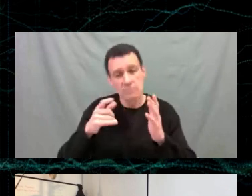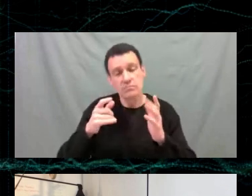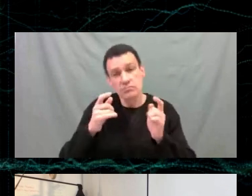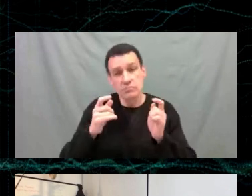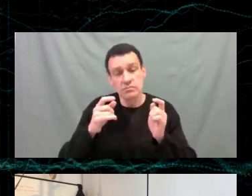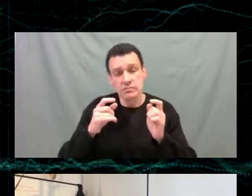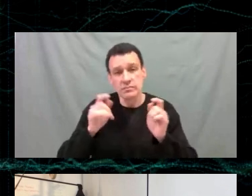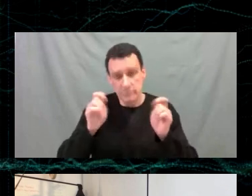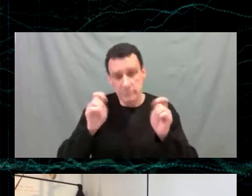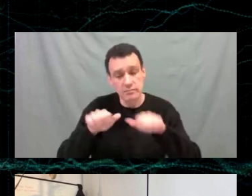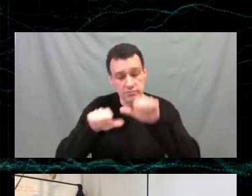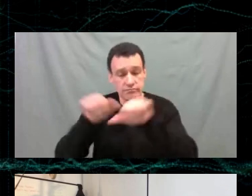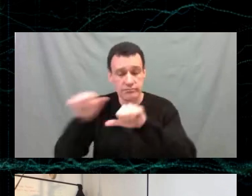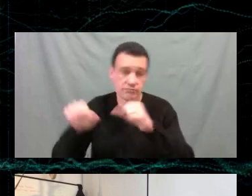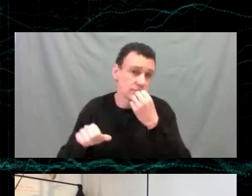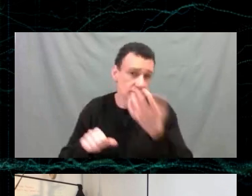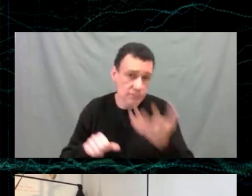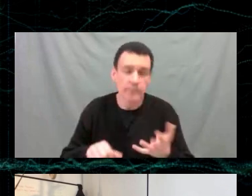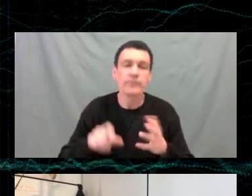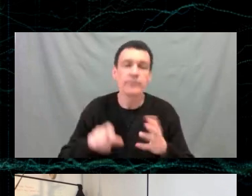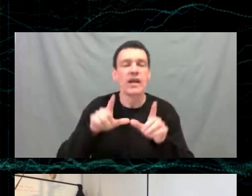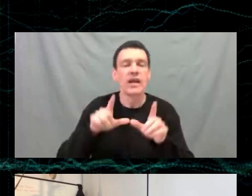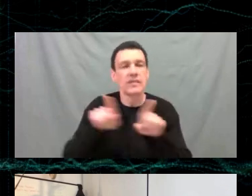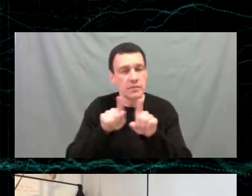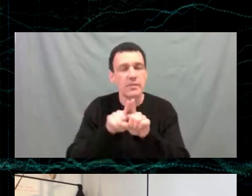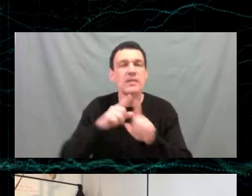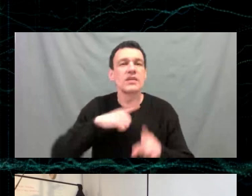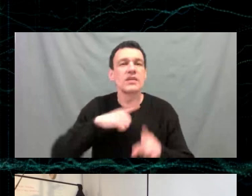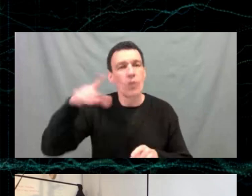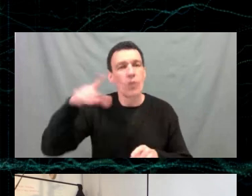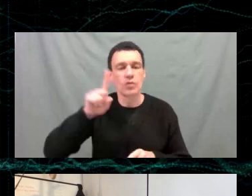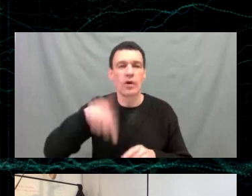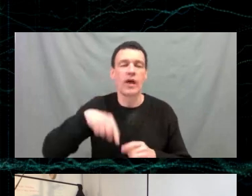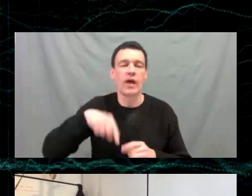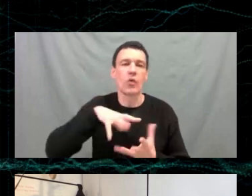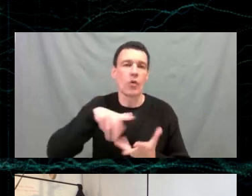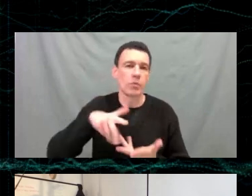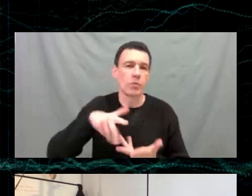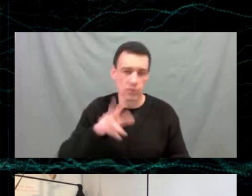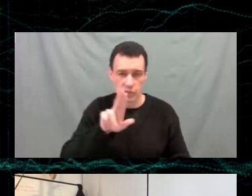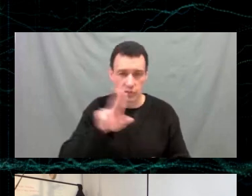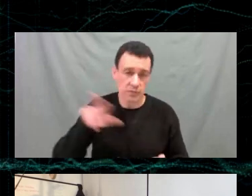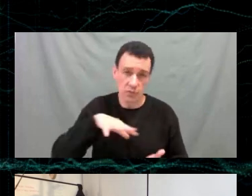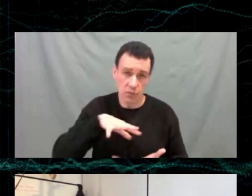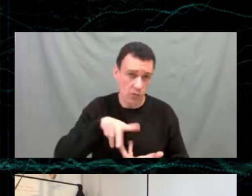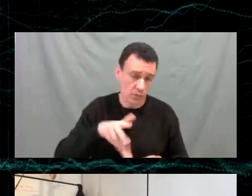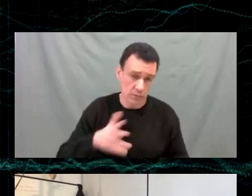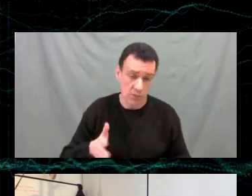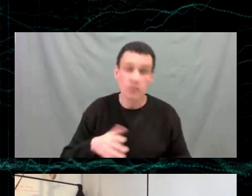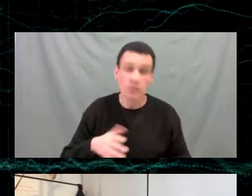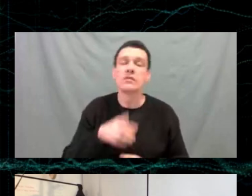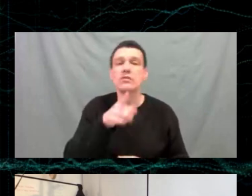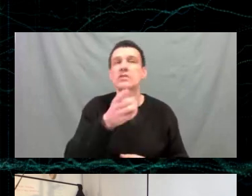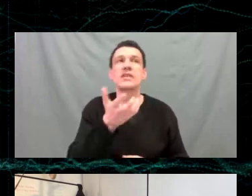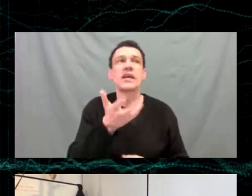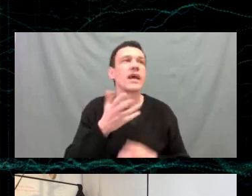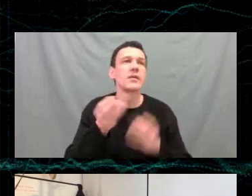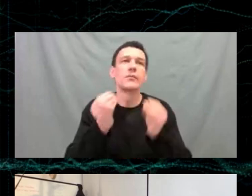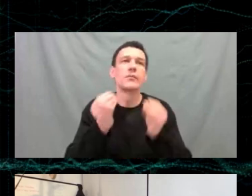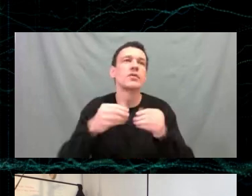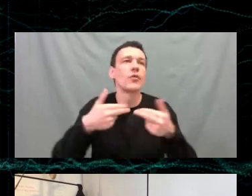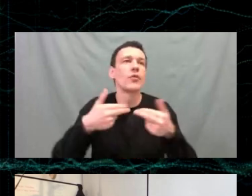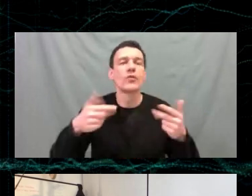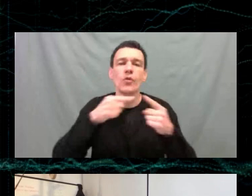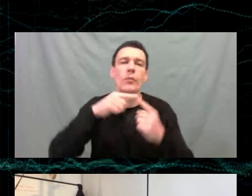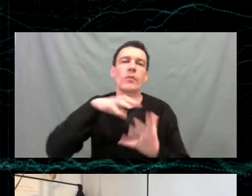E a gente tem um outro que é o global. Então, esse daqui também é onde se eu quisesse colocar algumas coisas globais ao meu projeto todo.